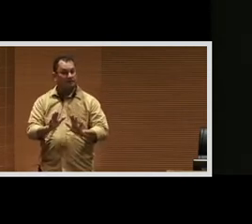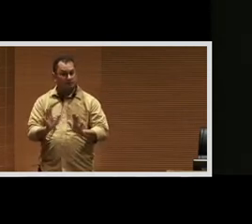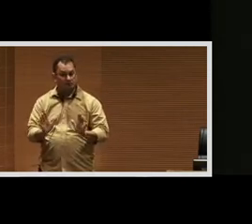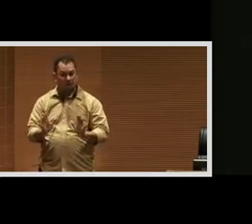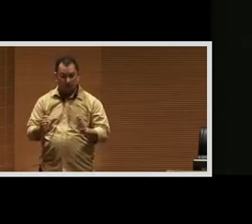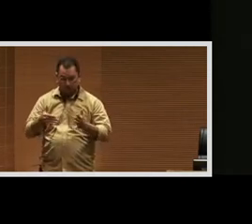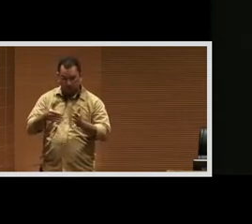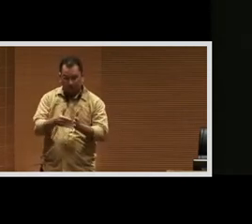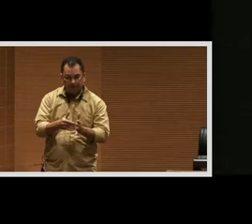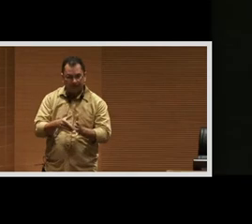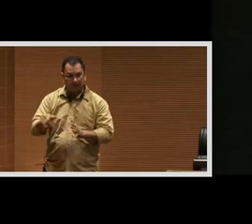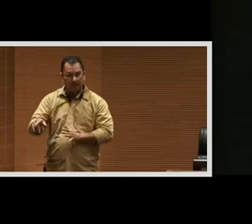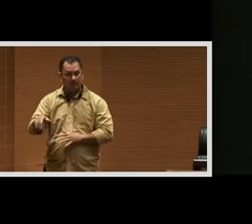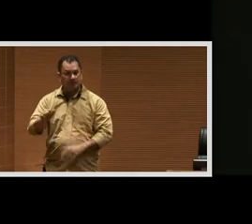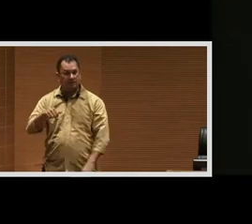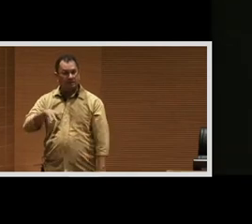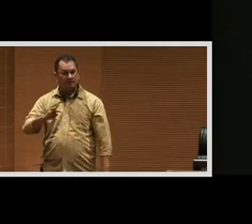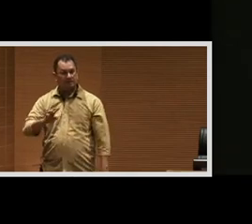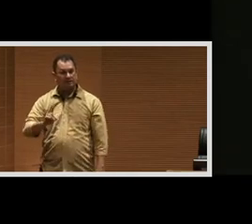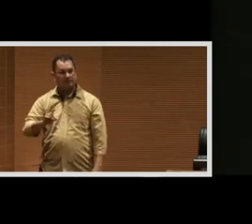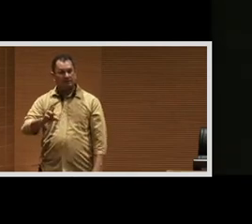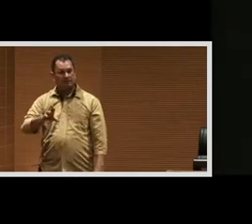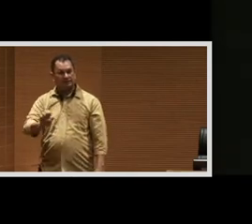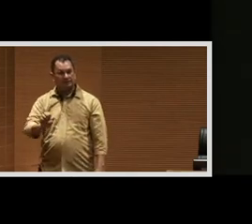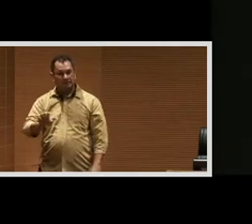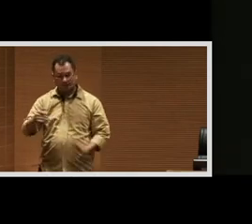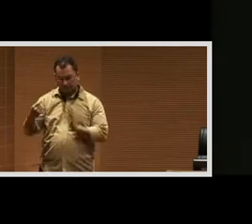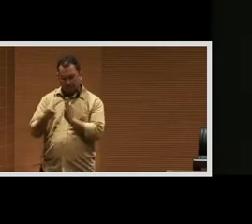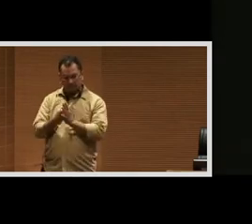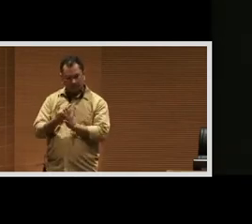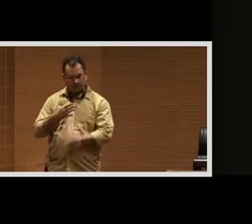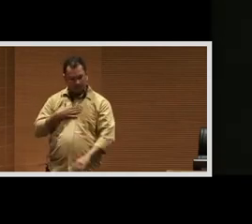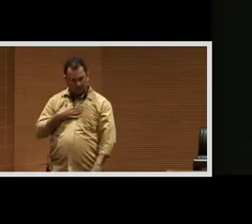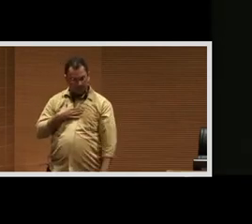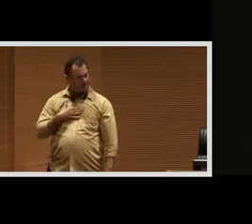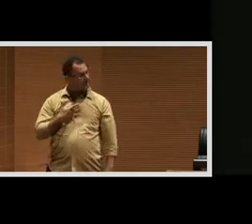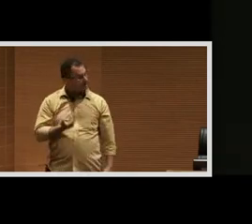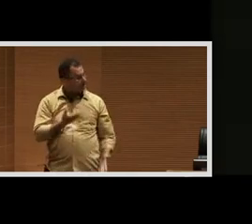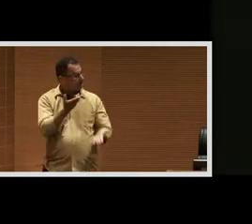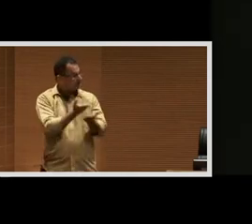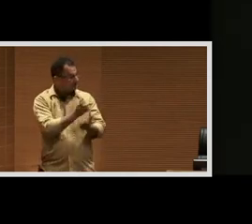acabamos, ele perguntou para mim: então, não vão me internar?